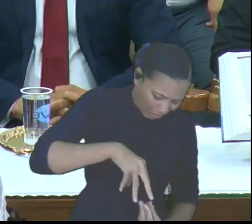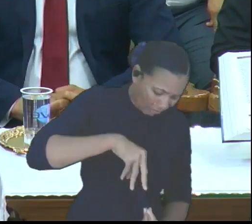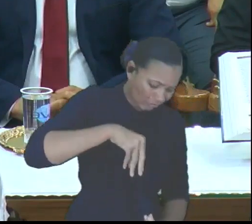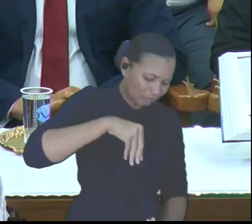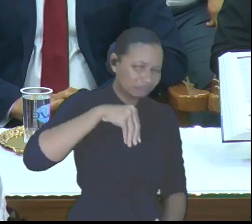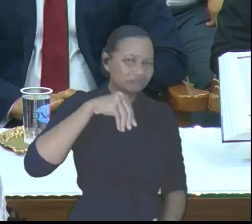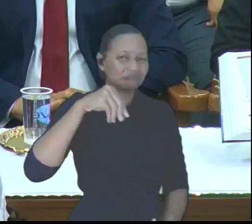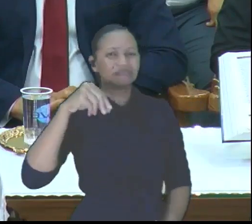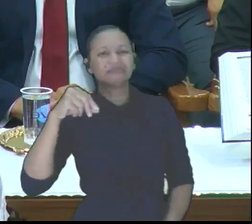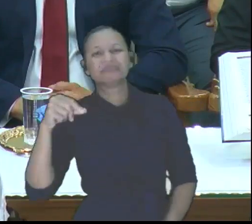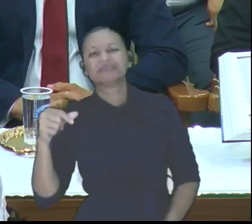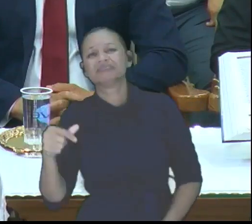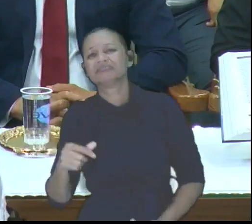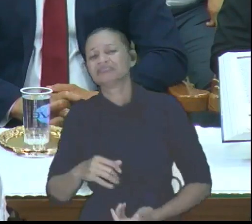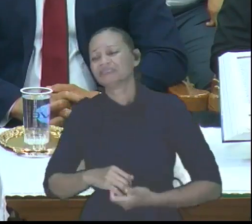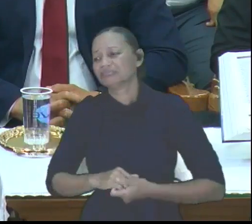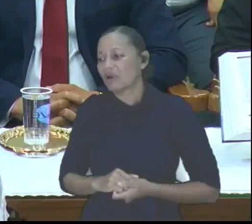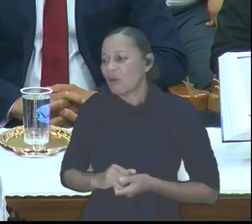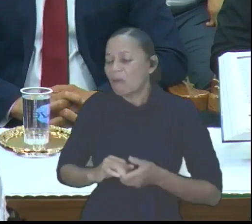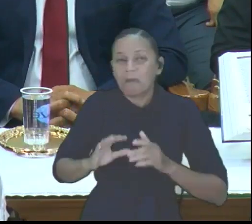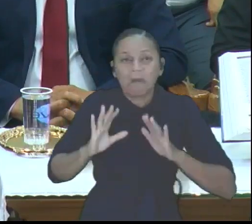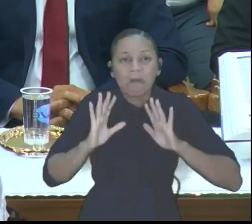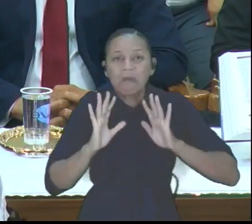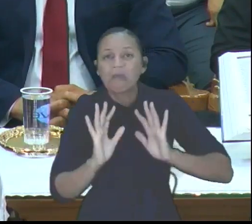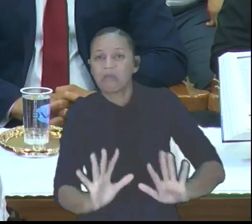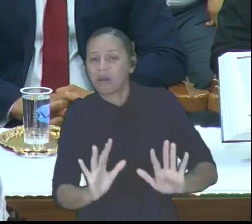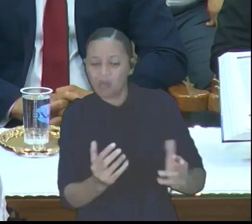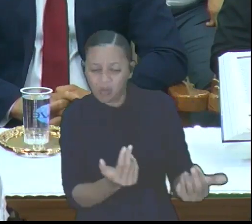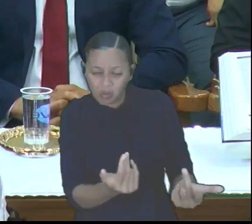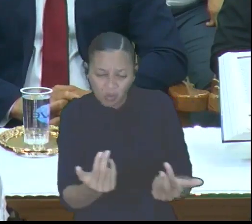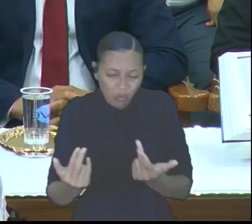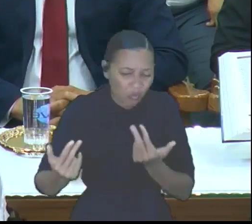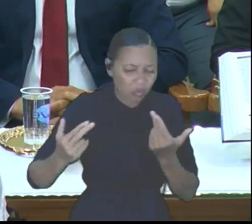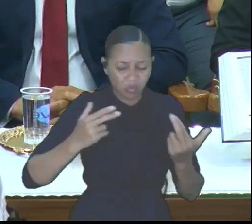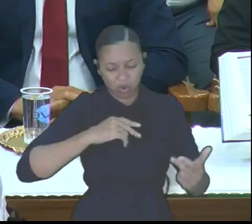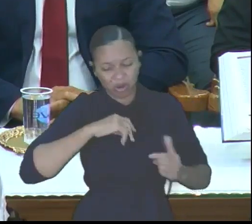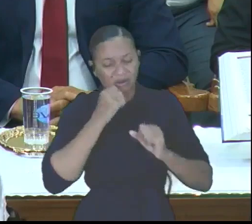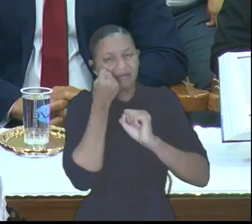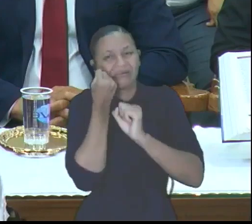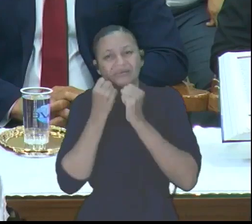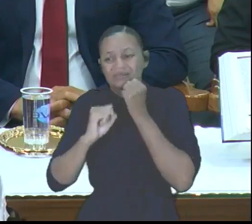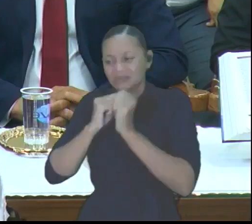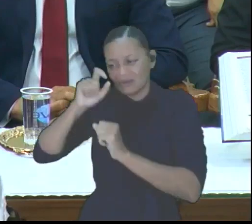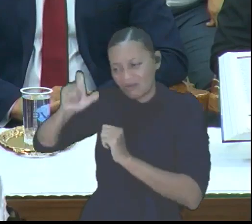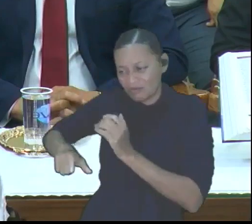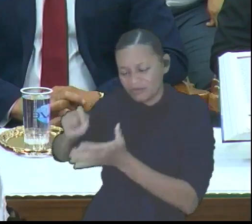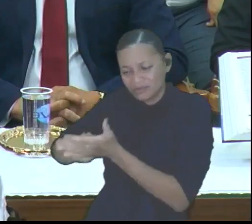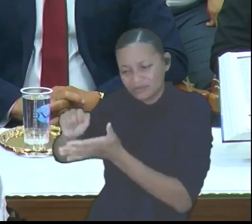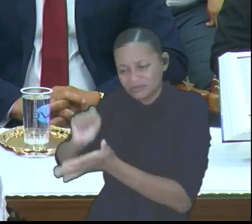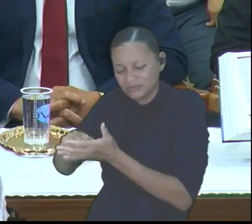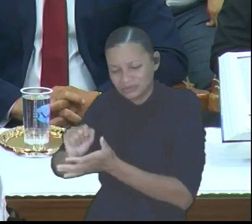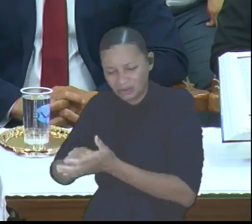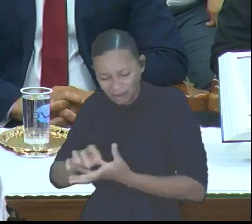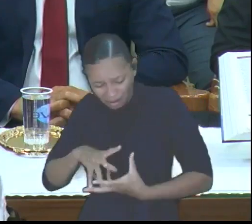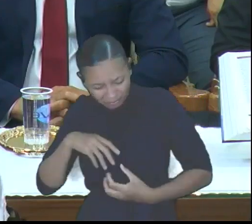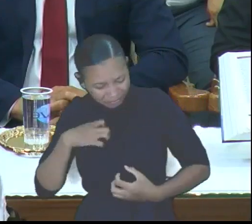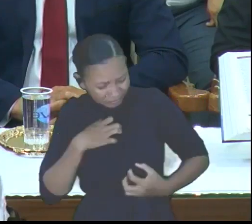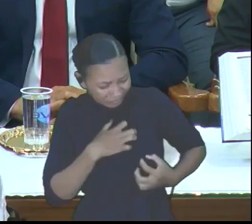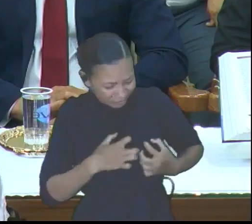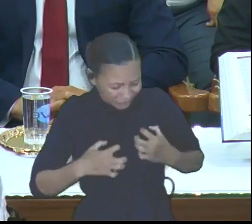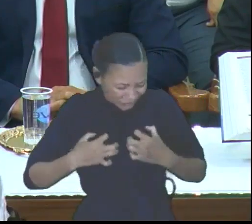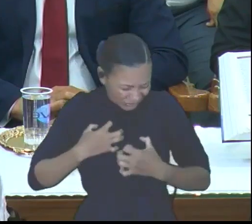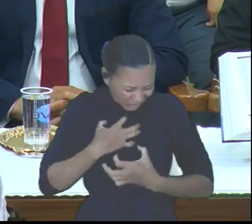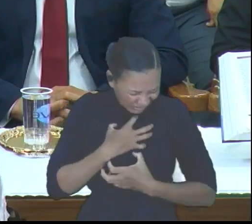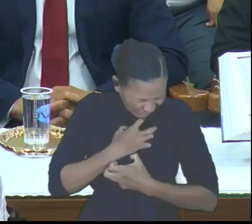alma? Mas o mesmo salmista que tem a alma angustiada ou abatida, ele